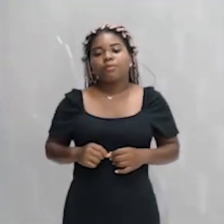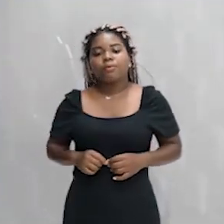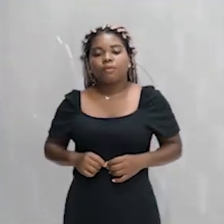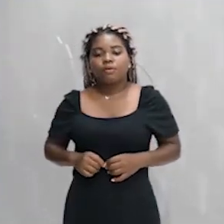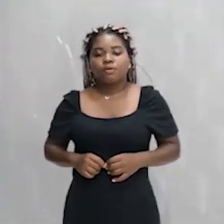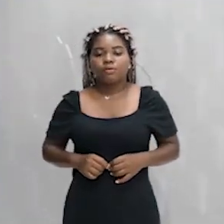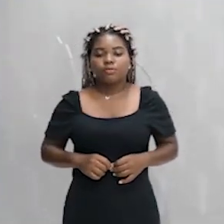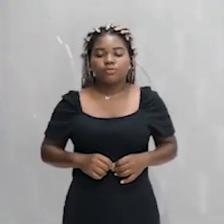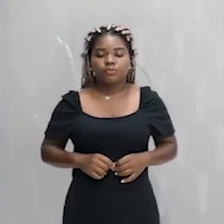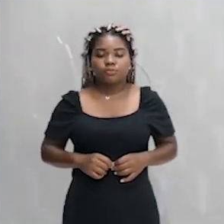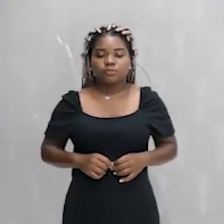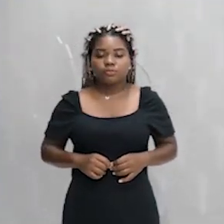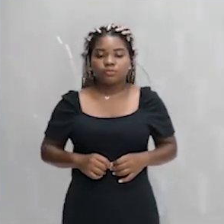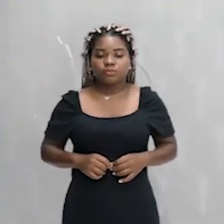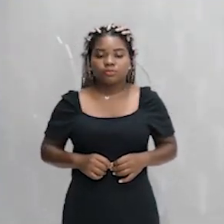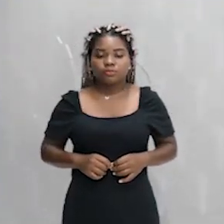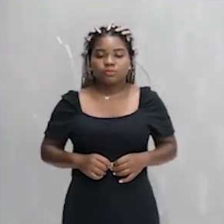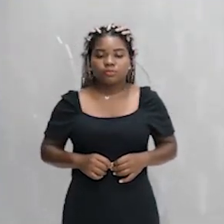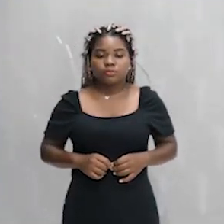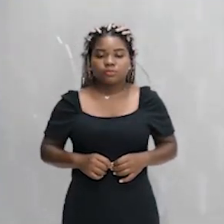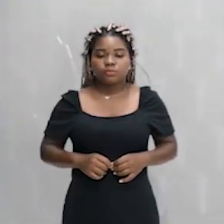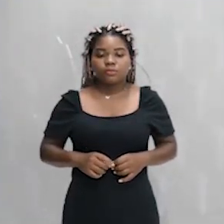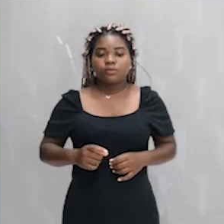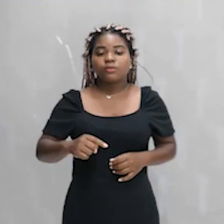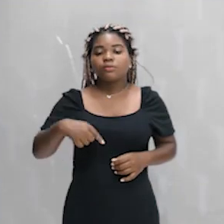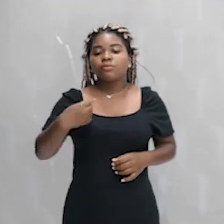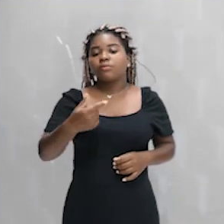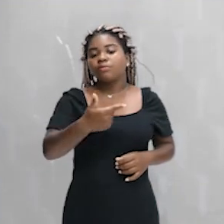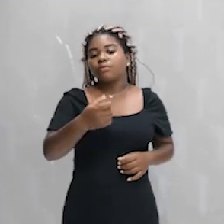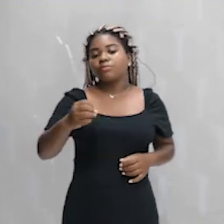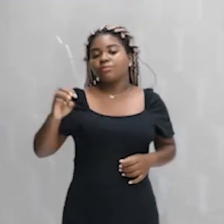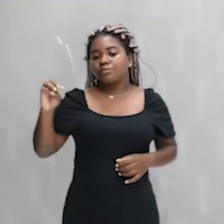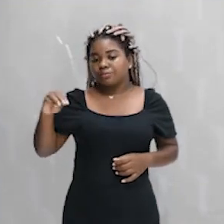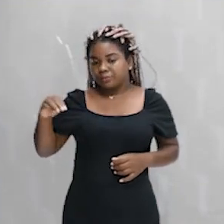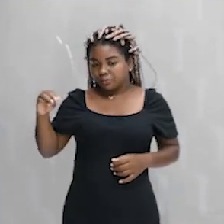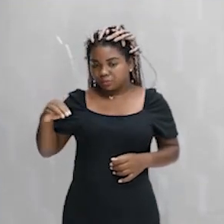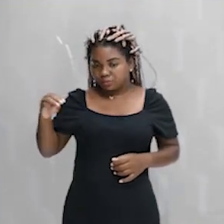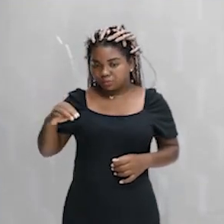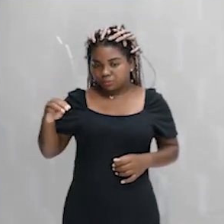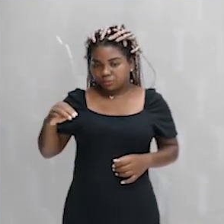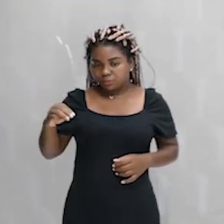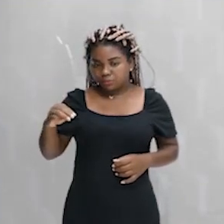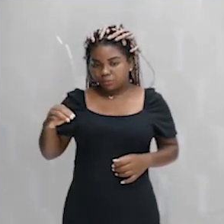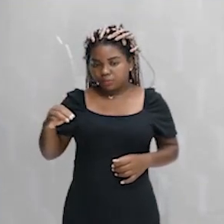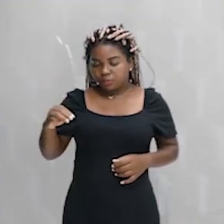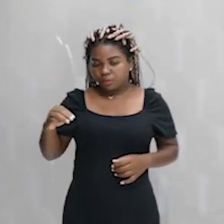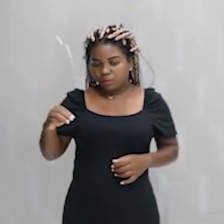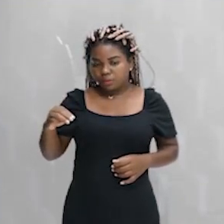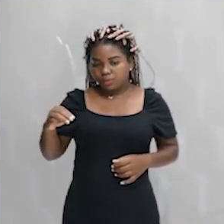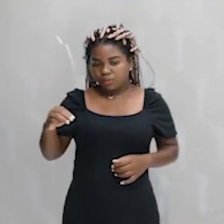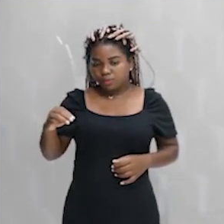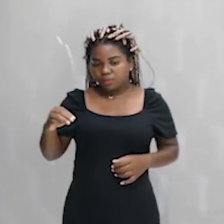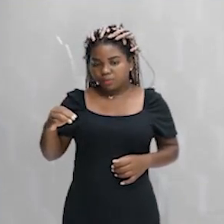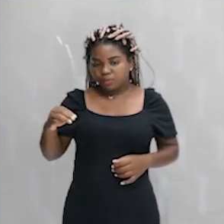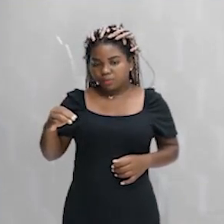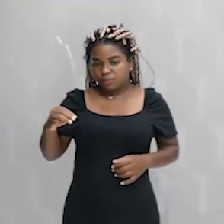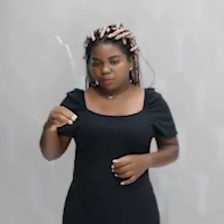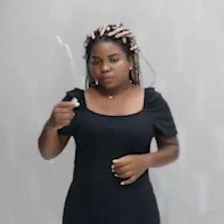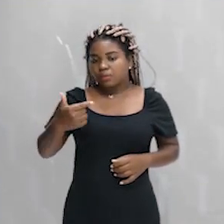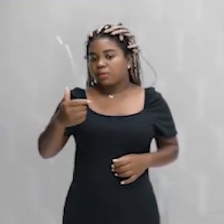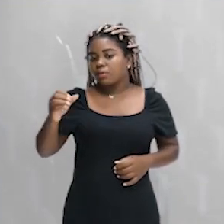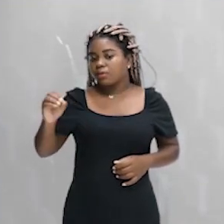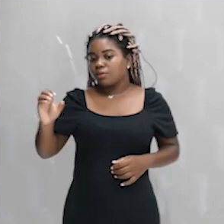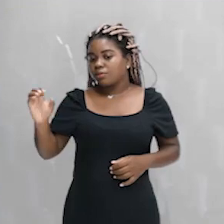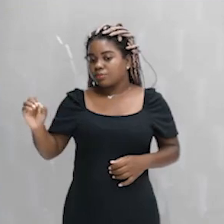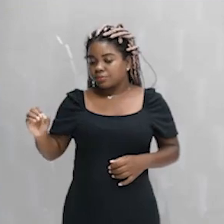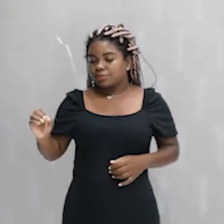tinha 100 bactérias. Passados 20 minutinhos, lembra que o tempo foi dado em minutos, tá? Passado 20 minutinhos, o que